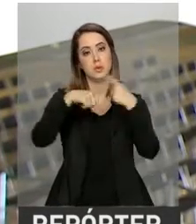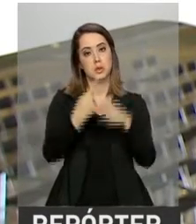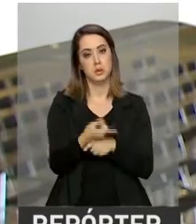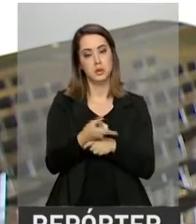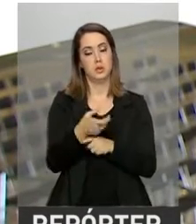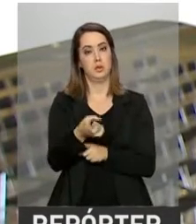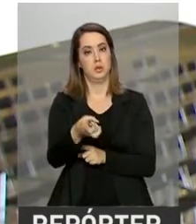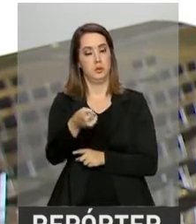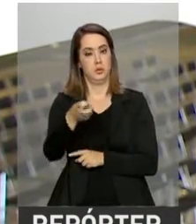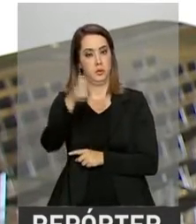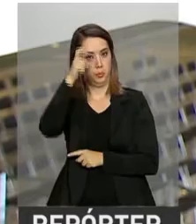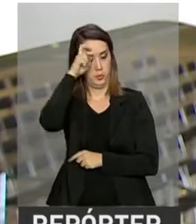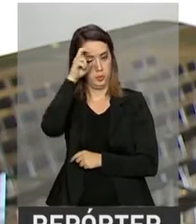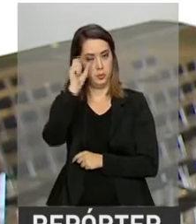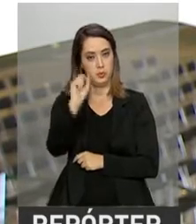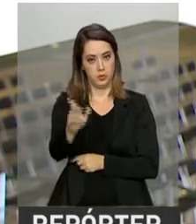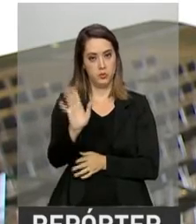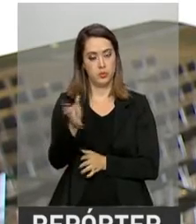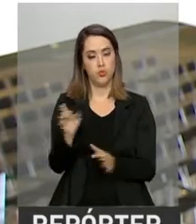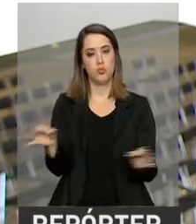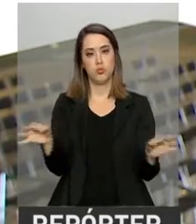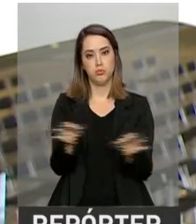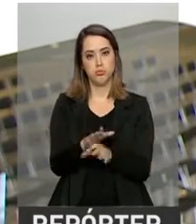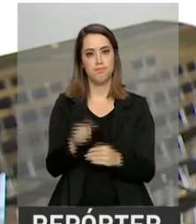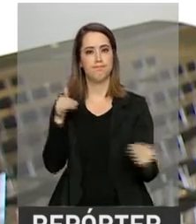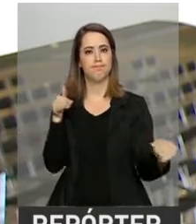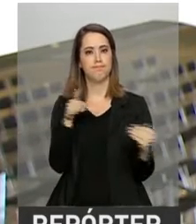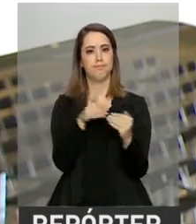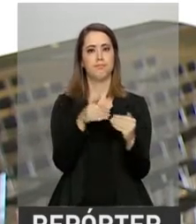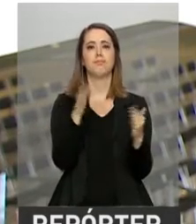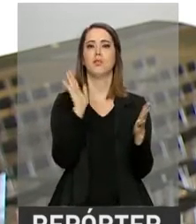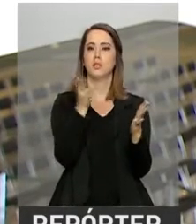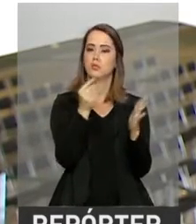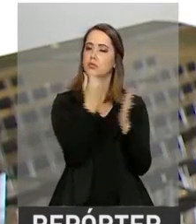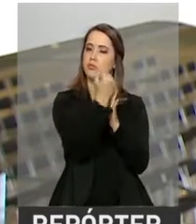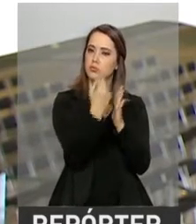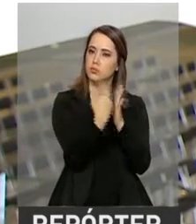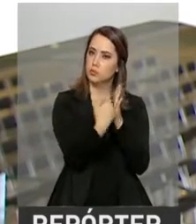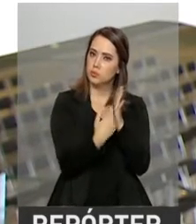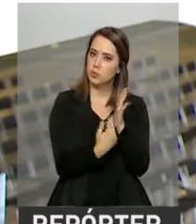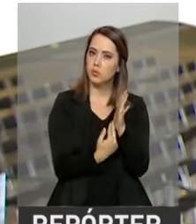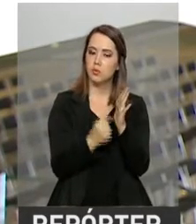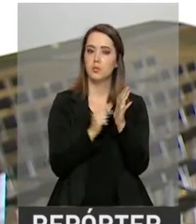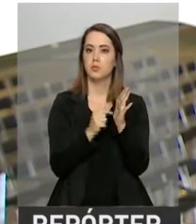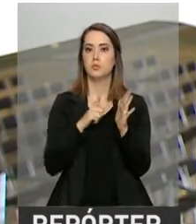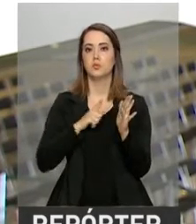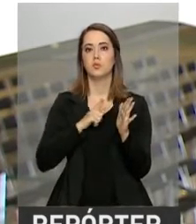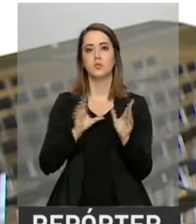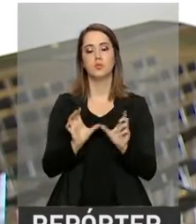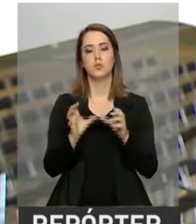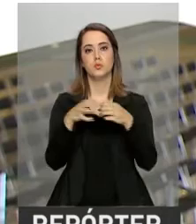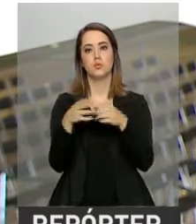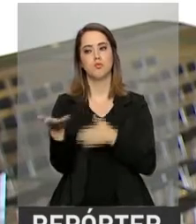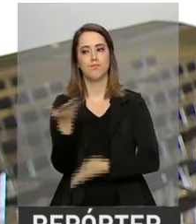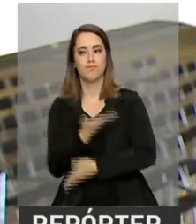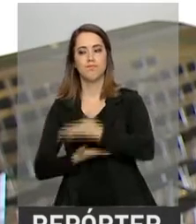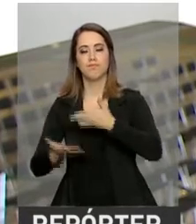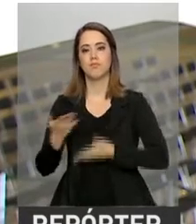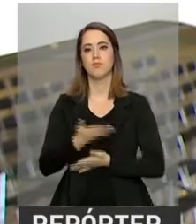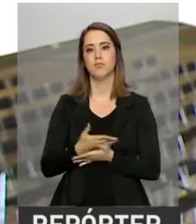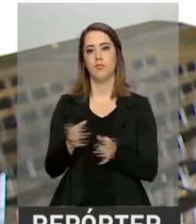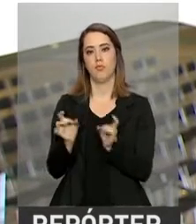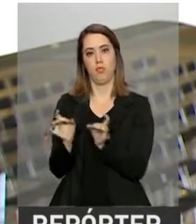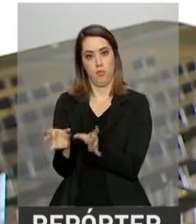quinta-feira o acordo foi finalizado durante uma reunião do 9º comitê consultivo entre os dois países a